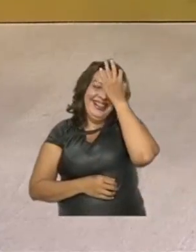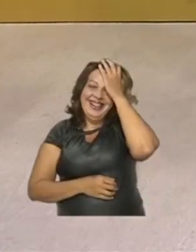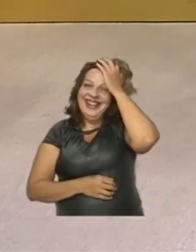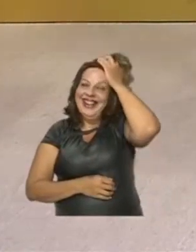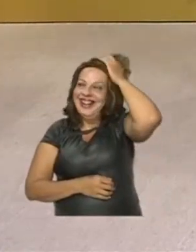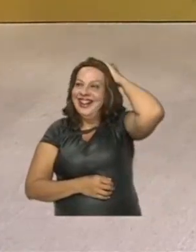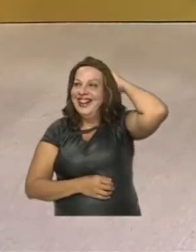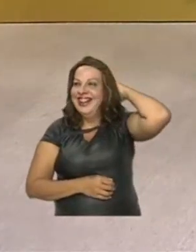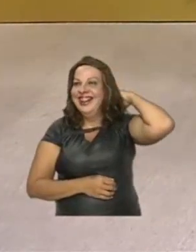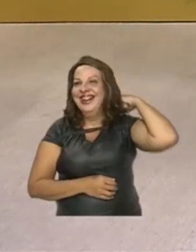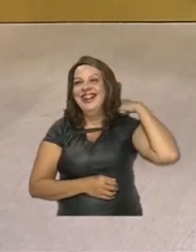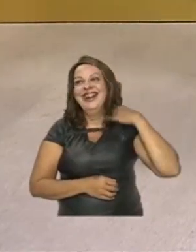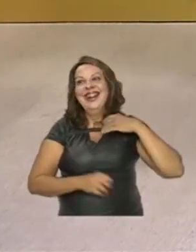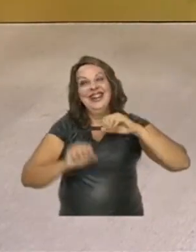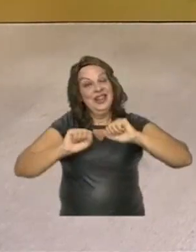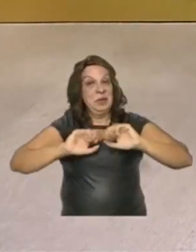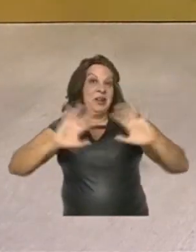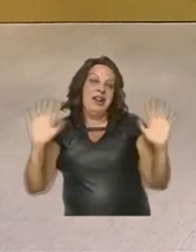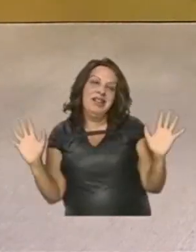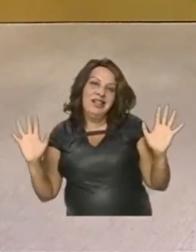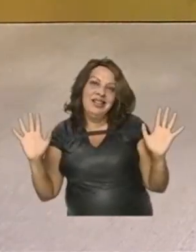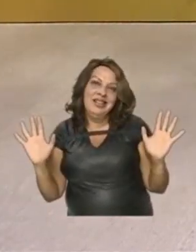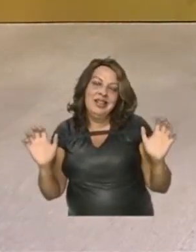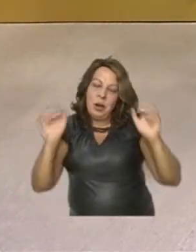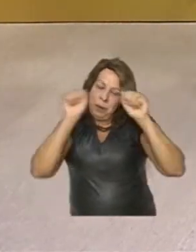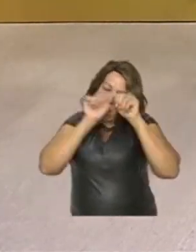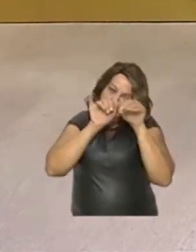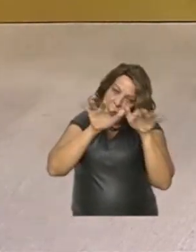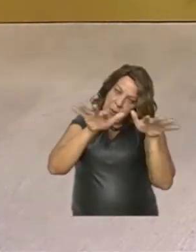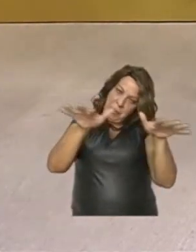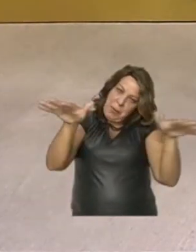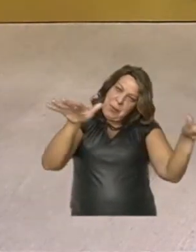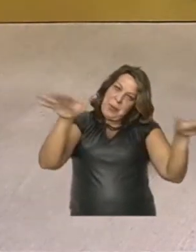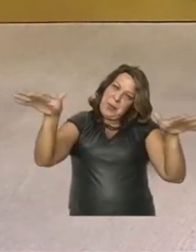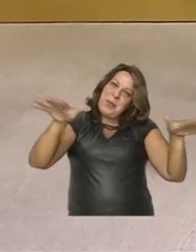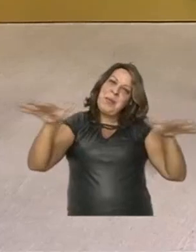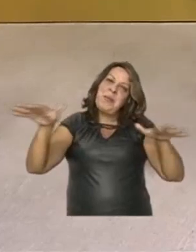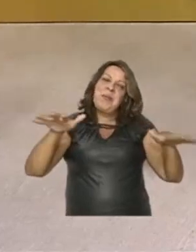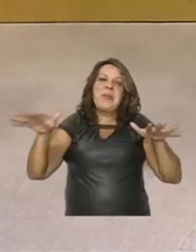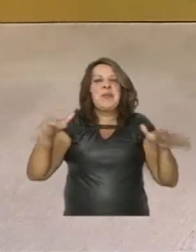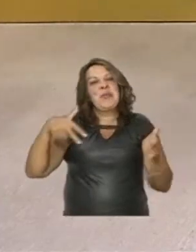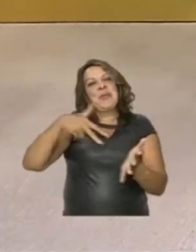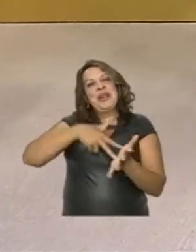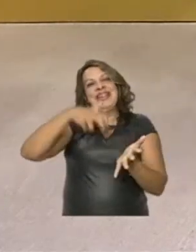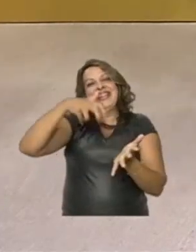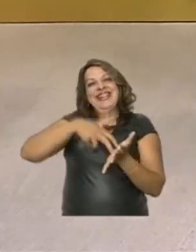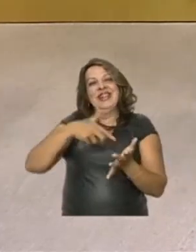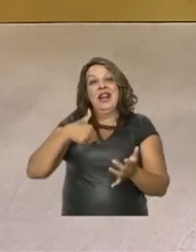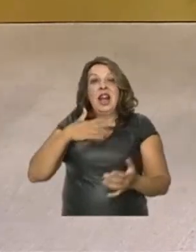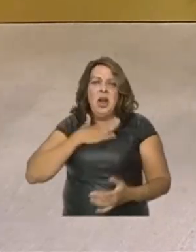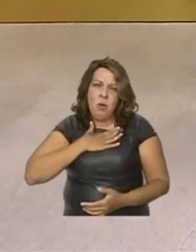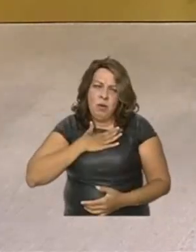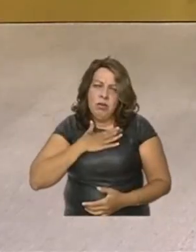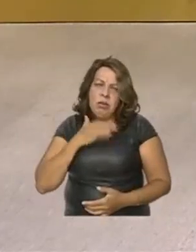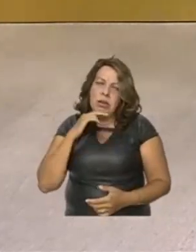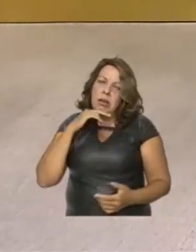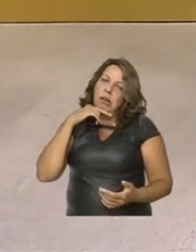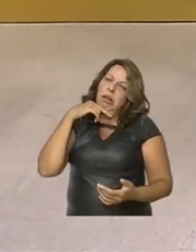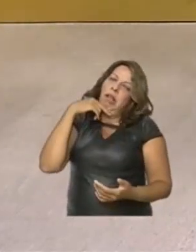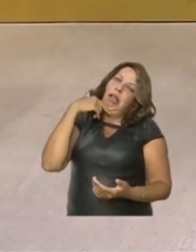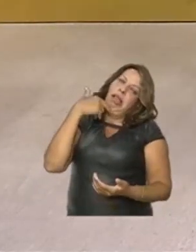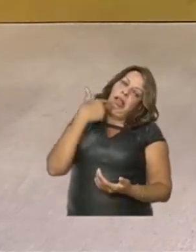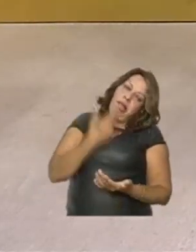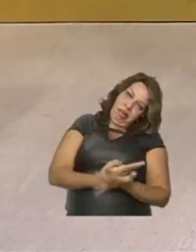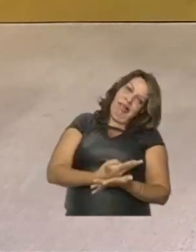Olha que maravilha! Isso é o Caju Cap, espalhando Nossa. Alegria por onde passa, né? Ai, amigo, eu acho que eu desmaiava assim quando anunciasse meu